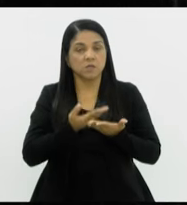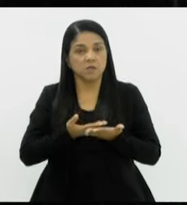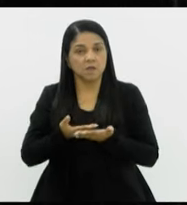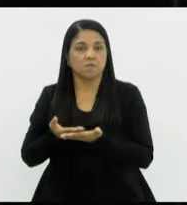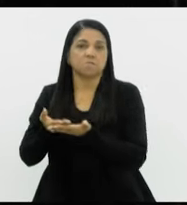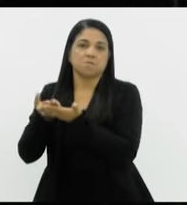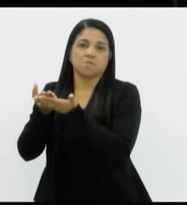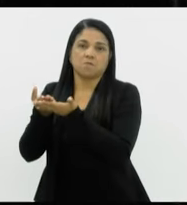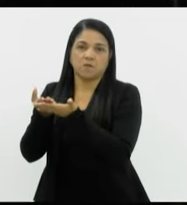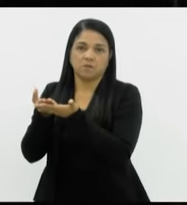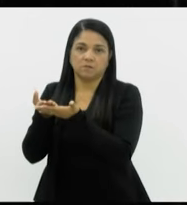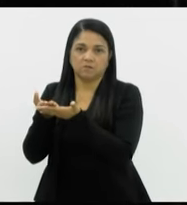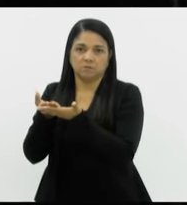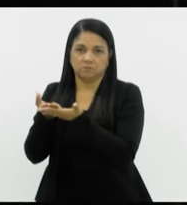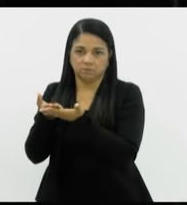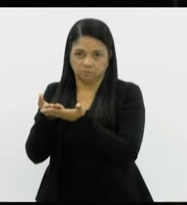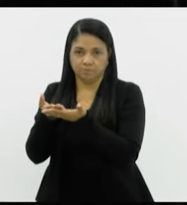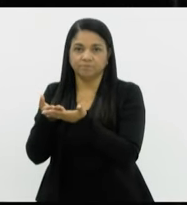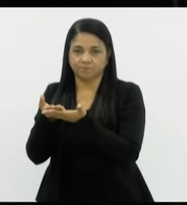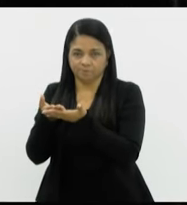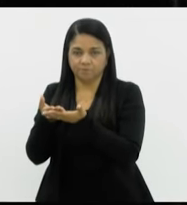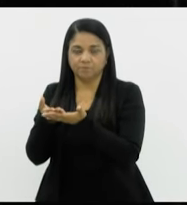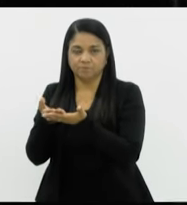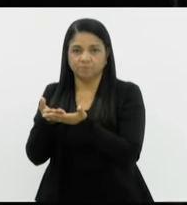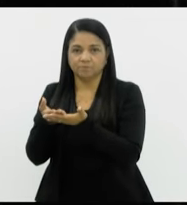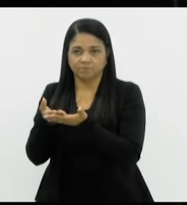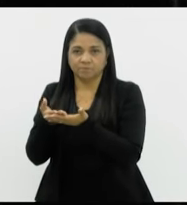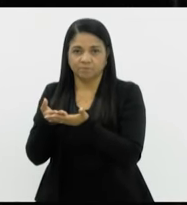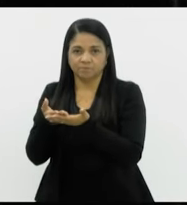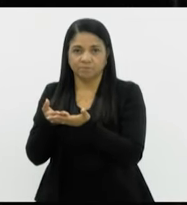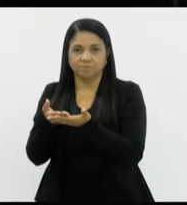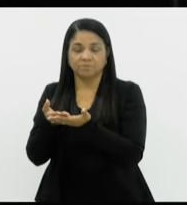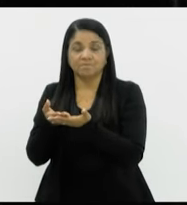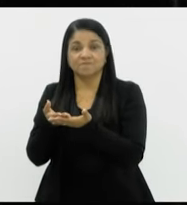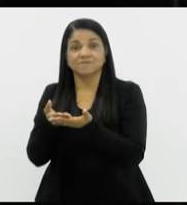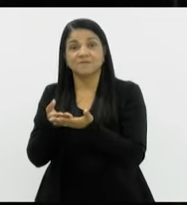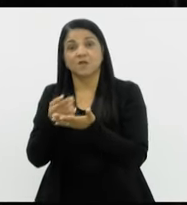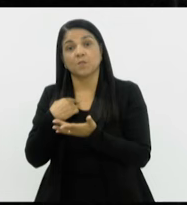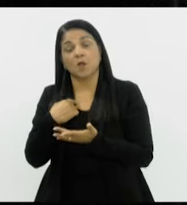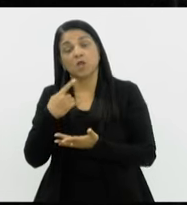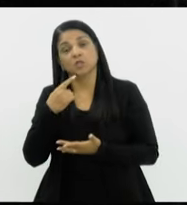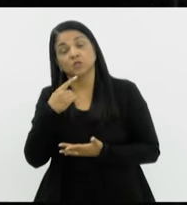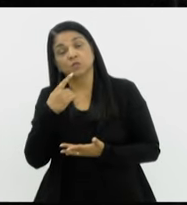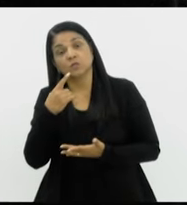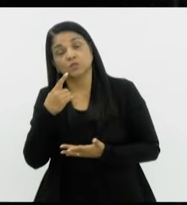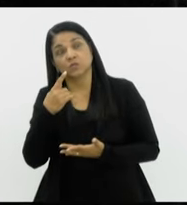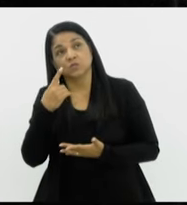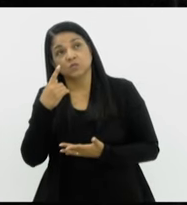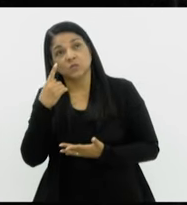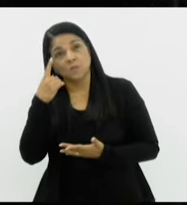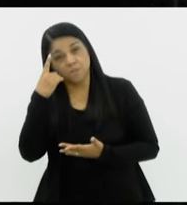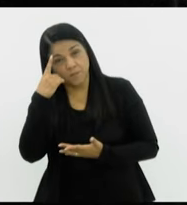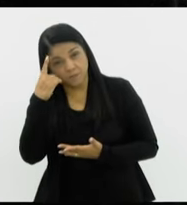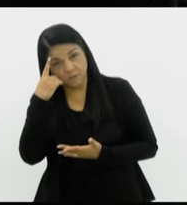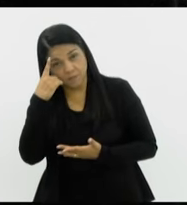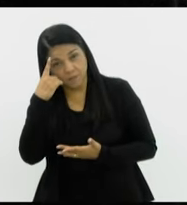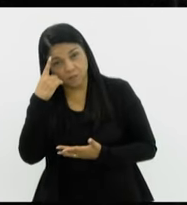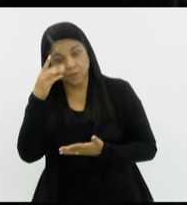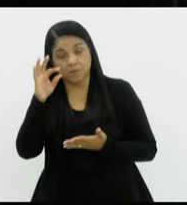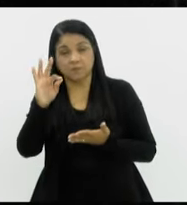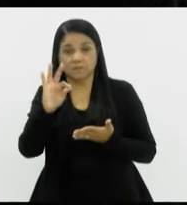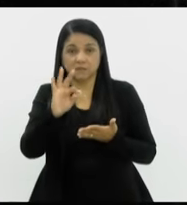encaminhado. E aí, evidentemente, é uma suposição minha para ser